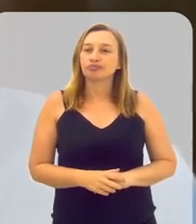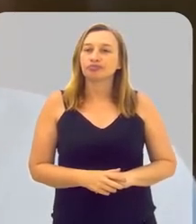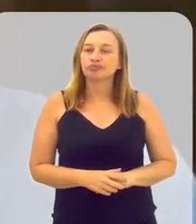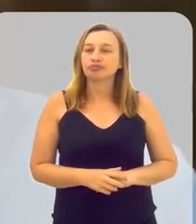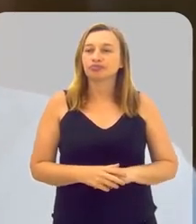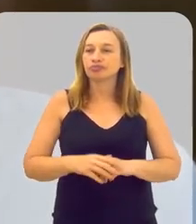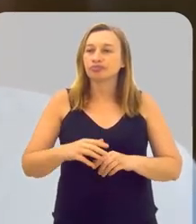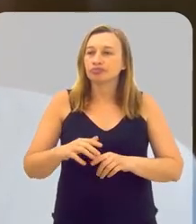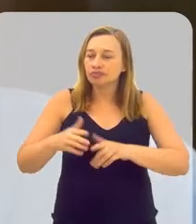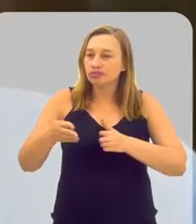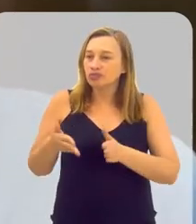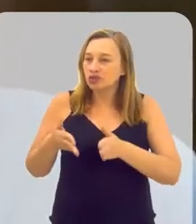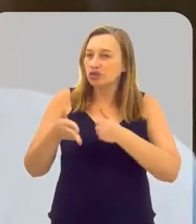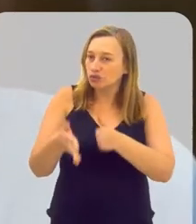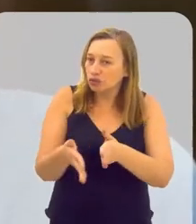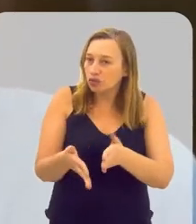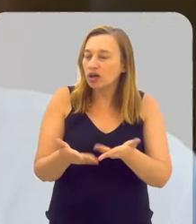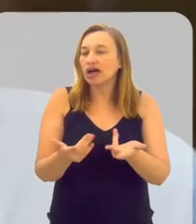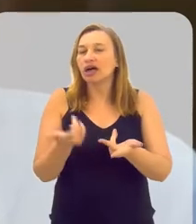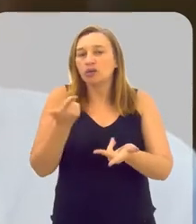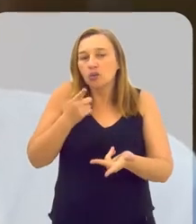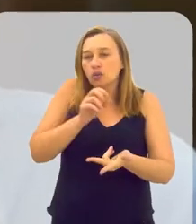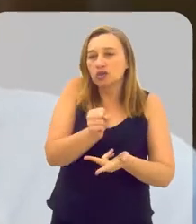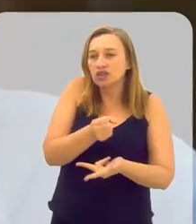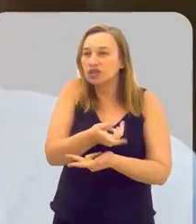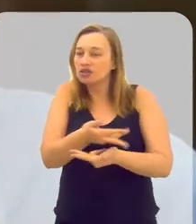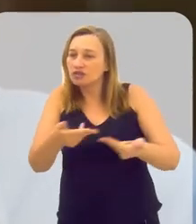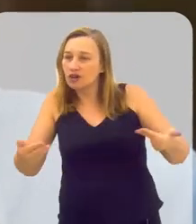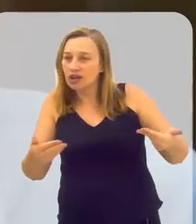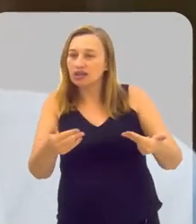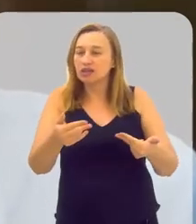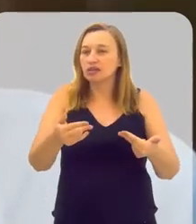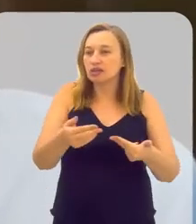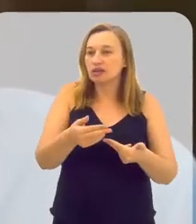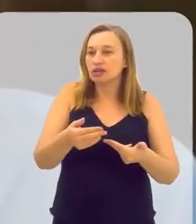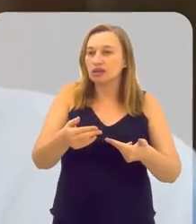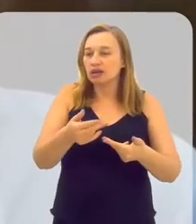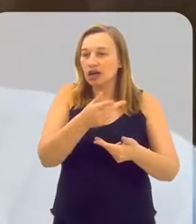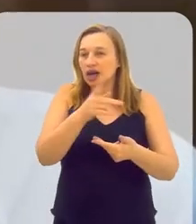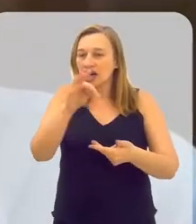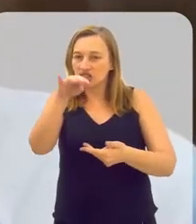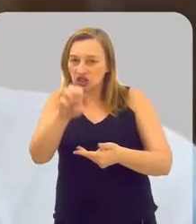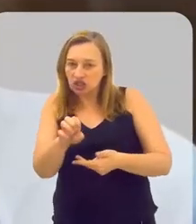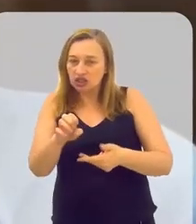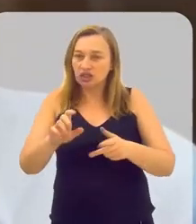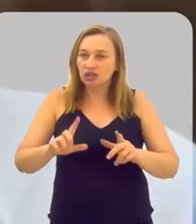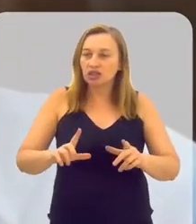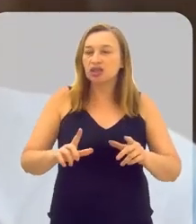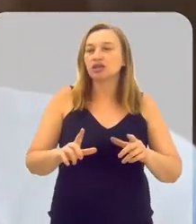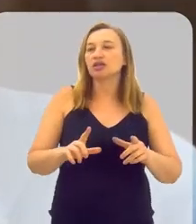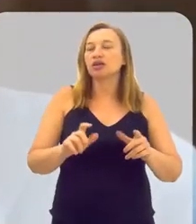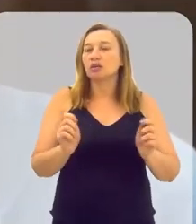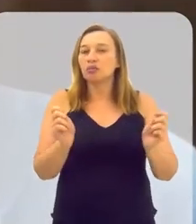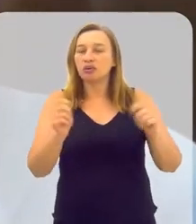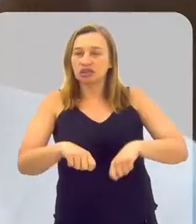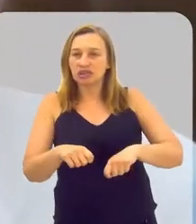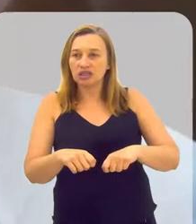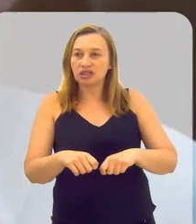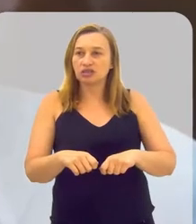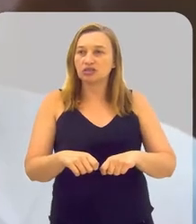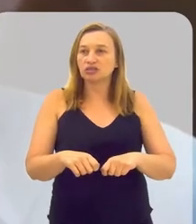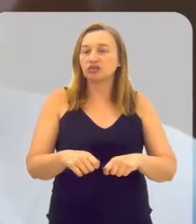menos concentrado em um único agente e conseguir ter diversos agentes atuando nesse mercado, potencializando a